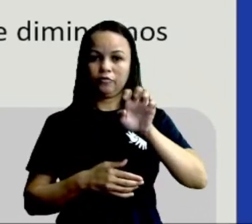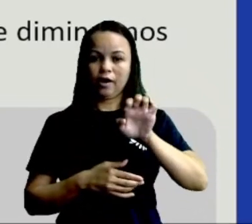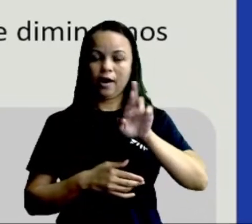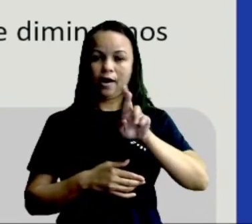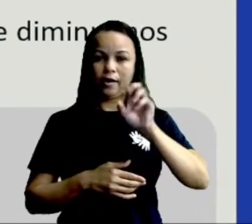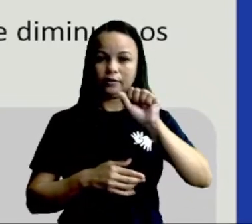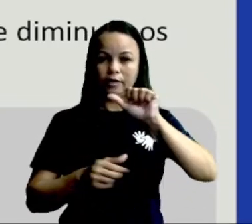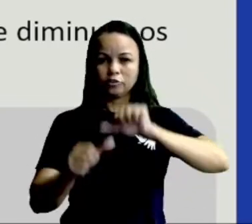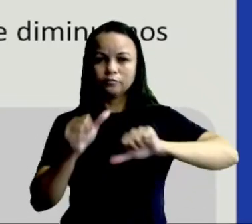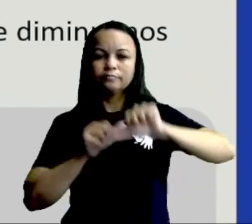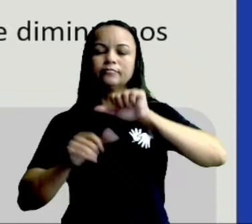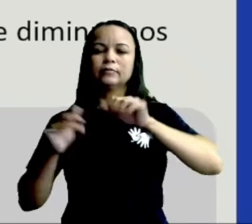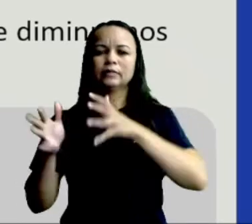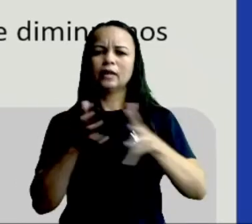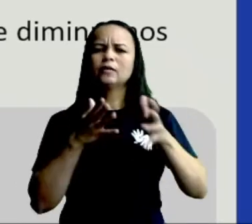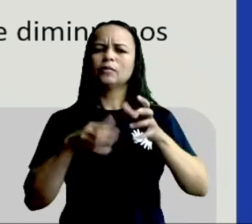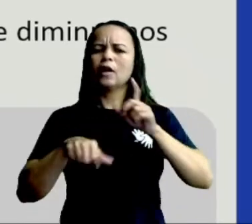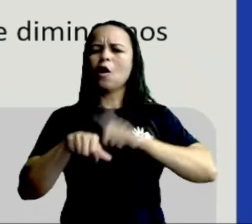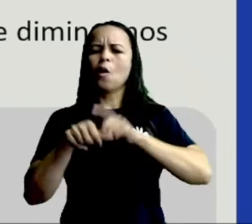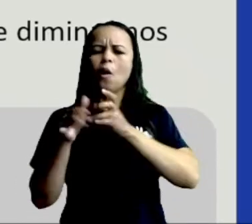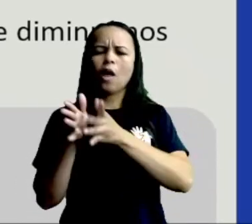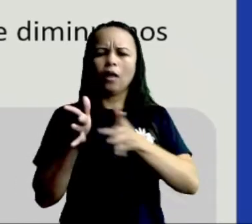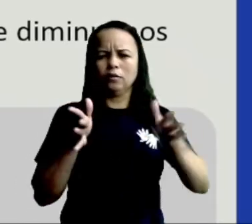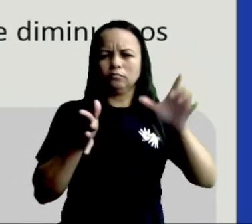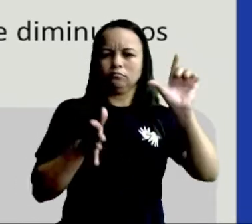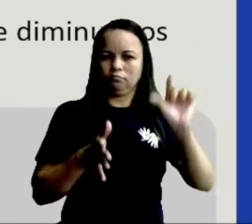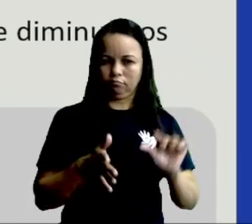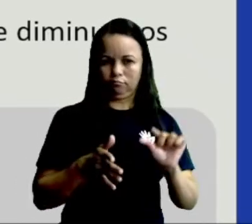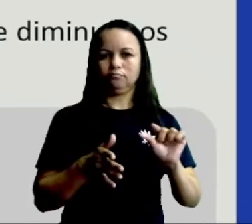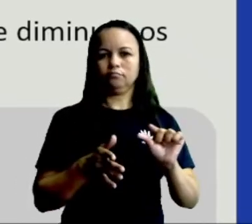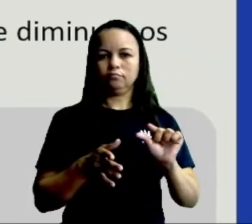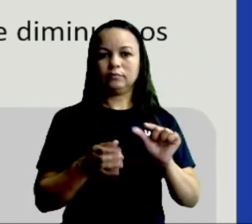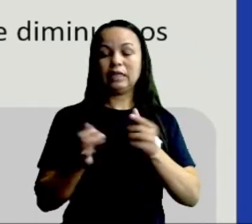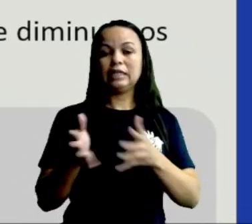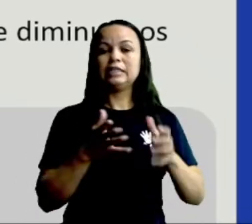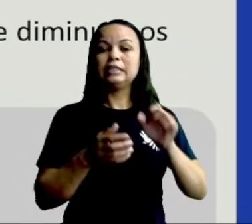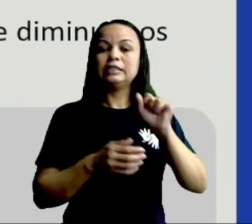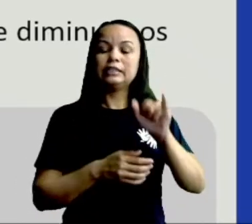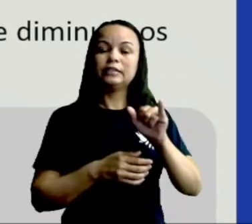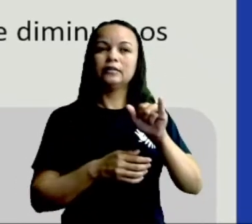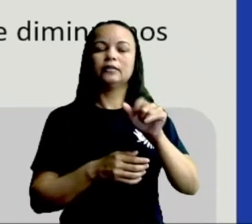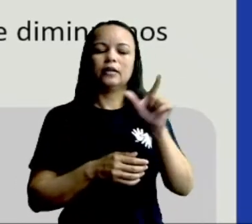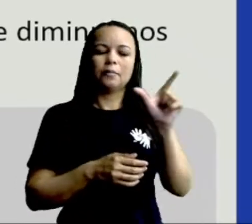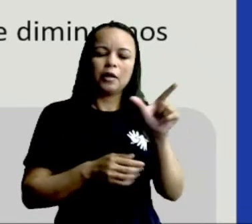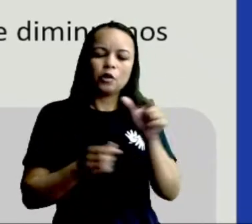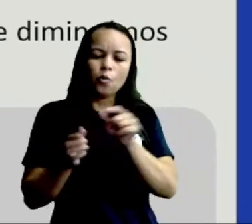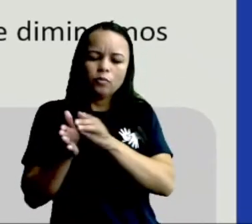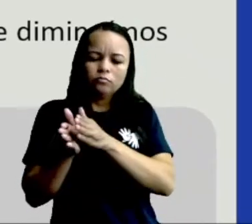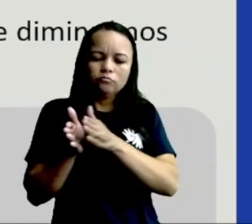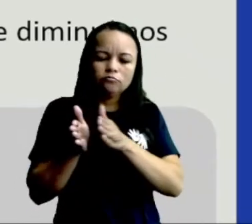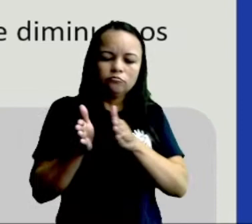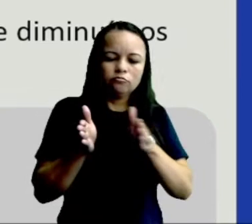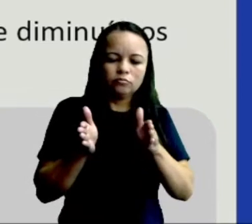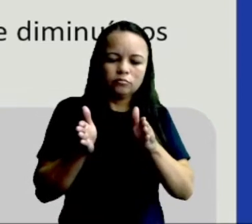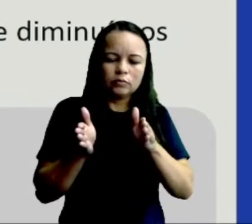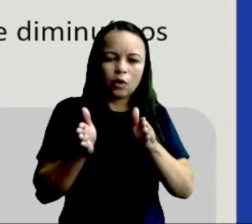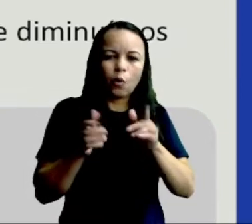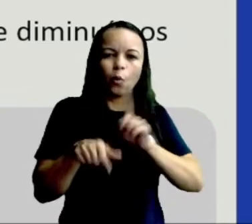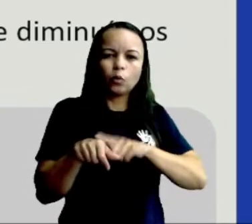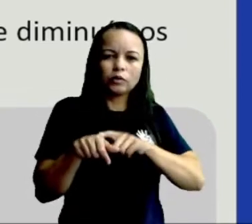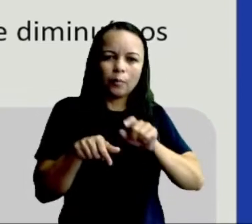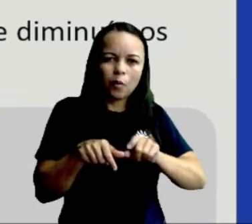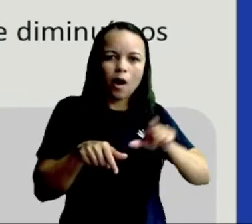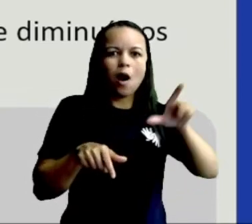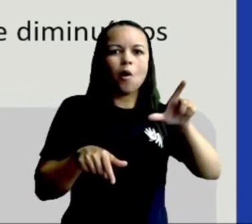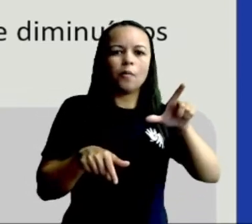aumentarmos a velocidade, o tempo é reduzido. E se diminuirmos a velocidade, o tempo aumenta. Se